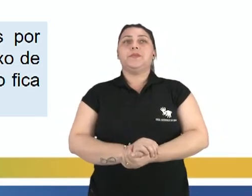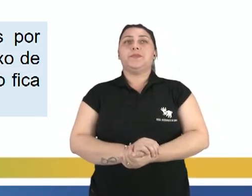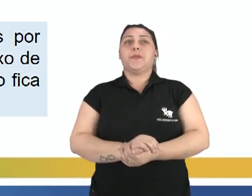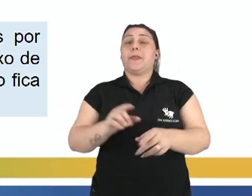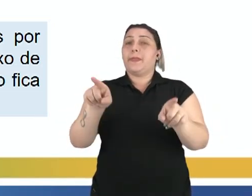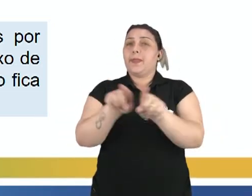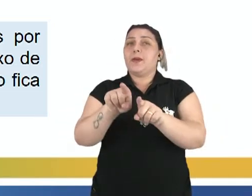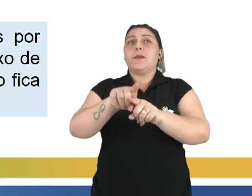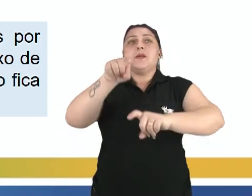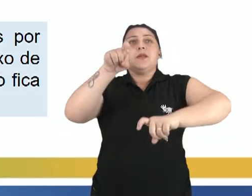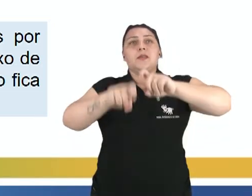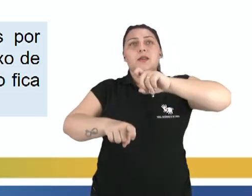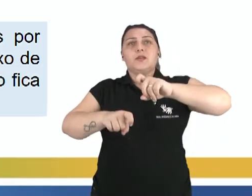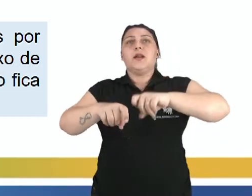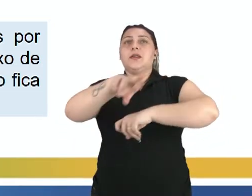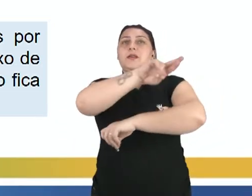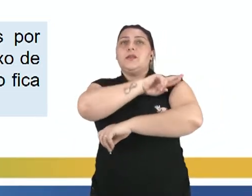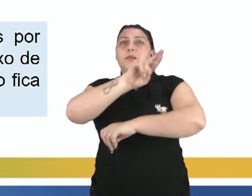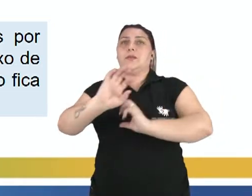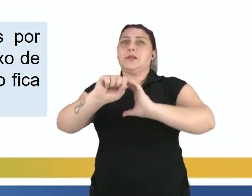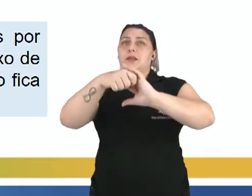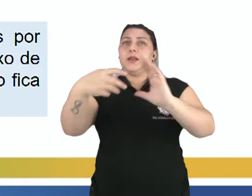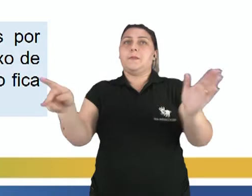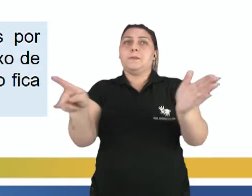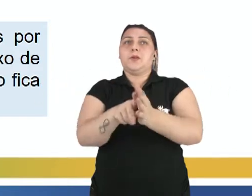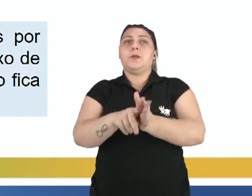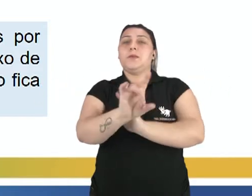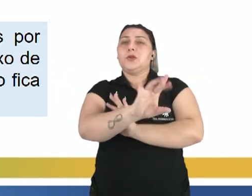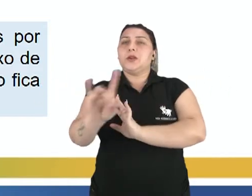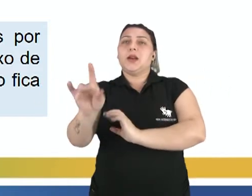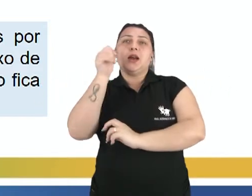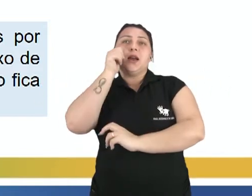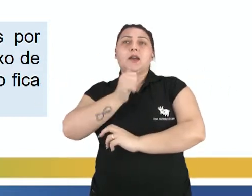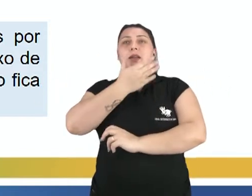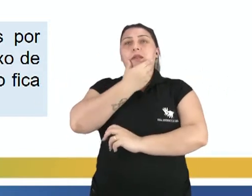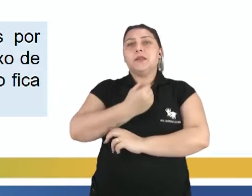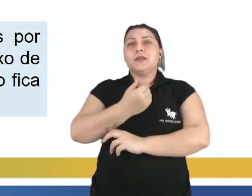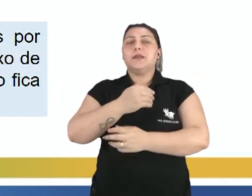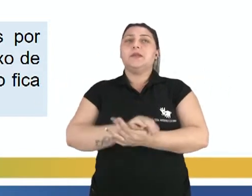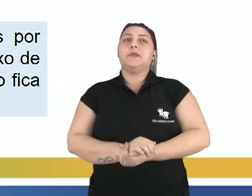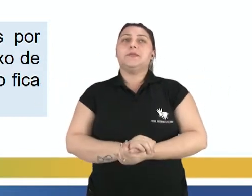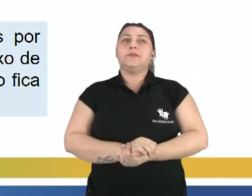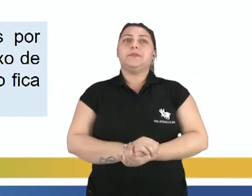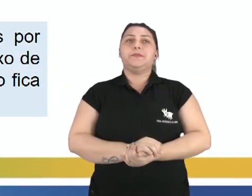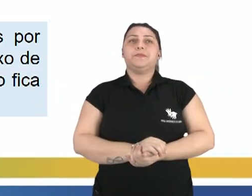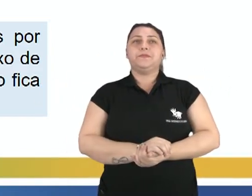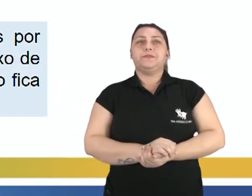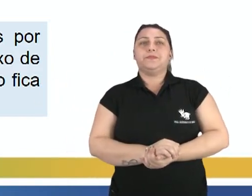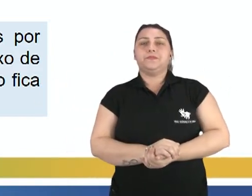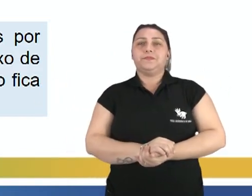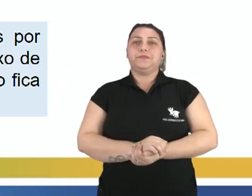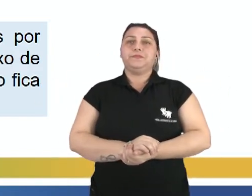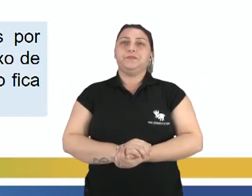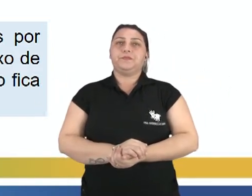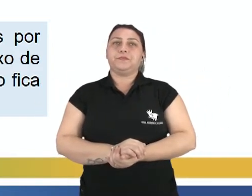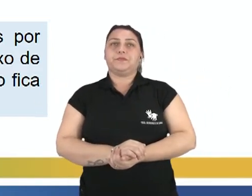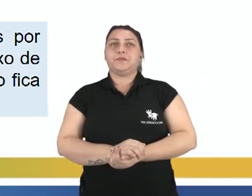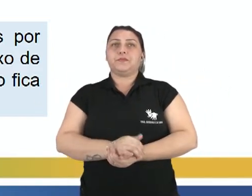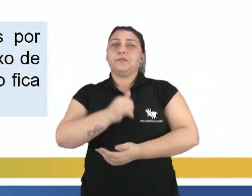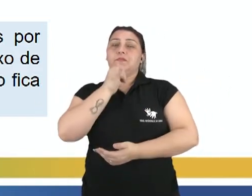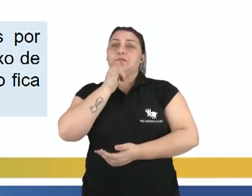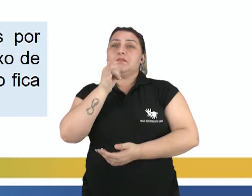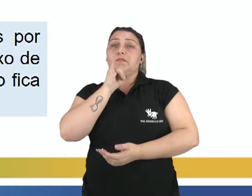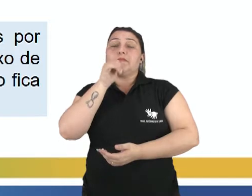sexos, ambos os sexos, e os sexuais são responsáveis pelas características próprias de cada sexo, como por